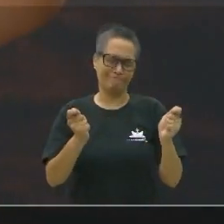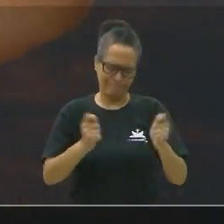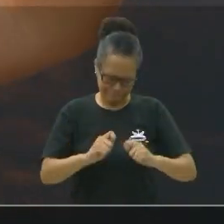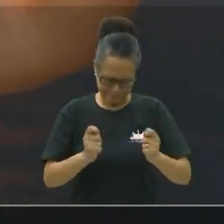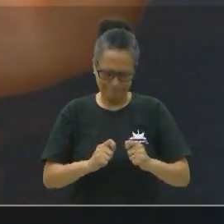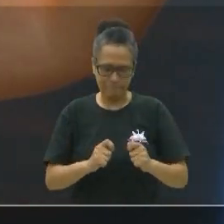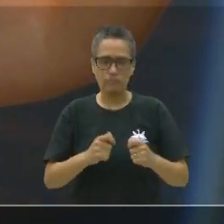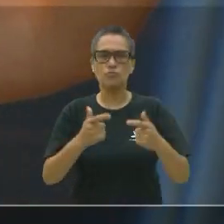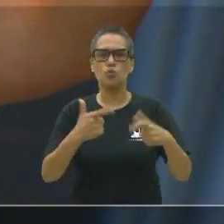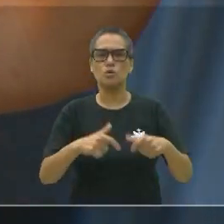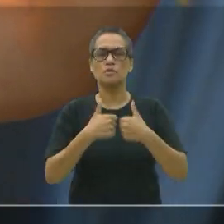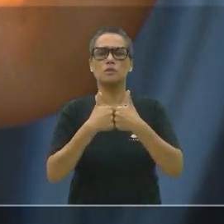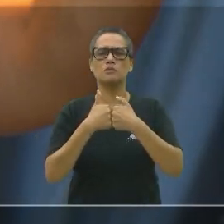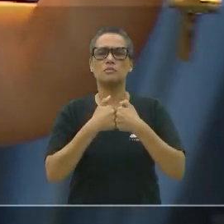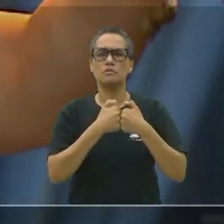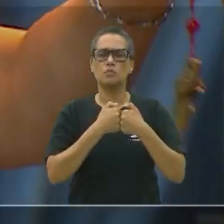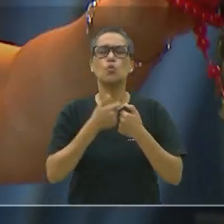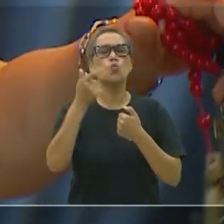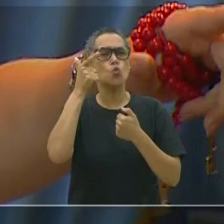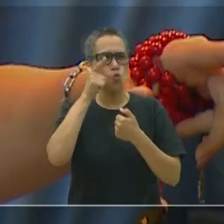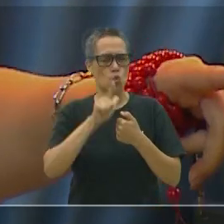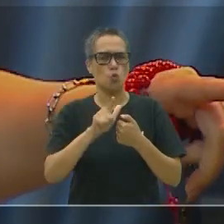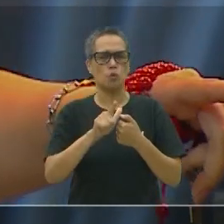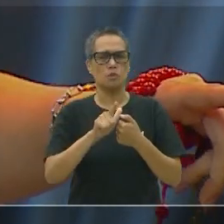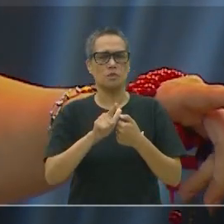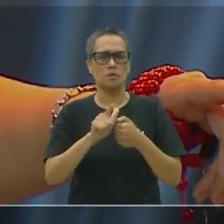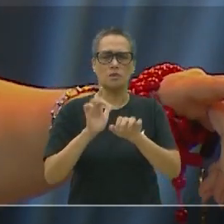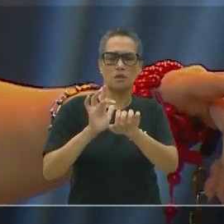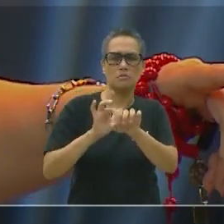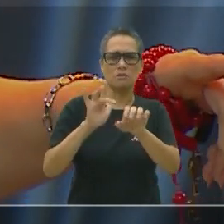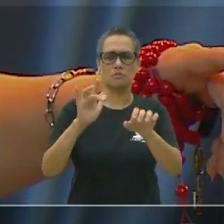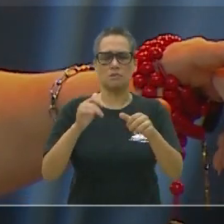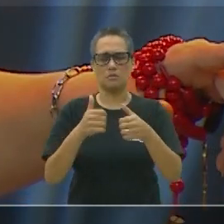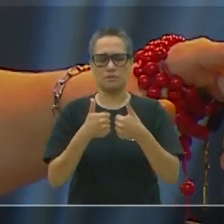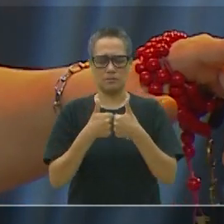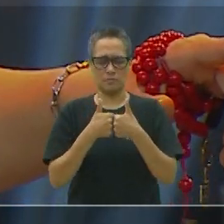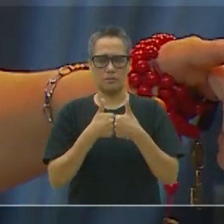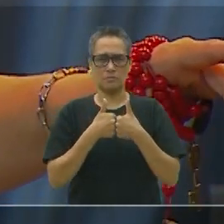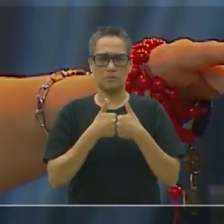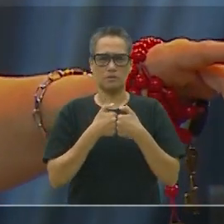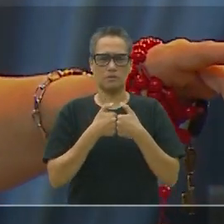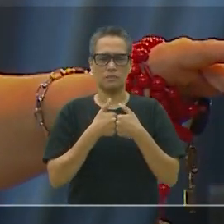Aonde você está agora, você pode tocar essa arca.